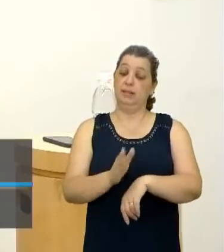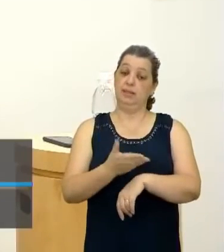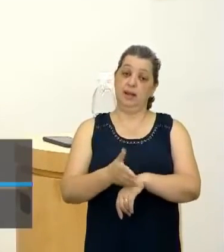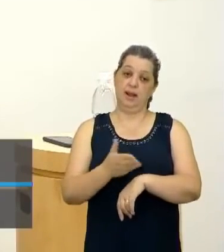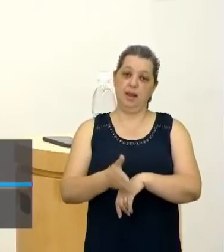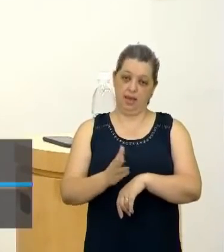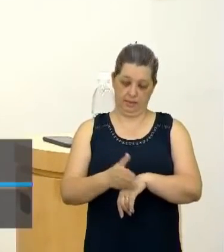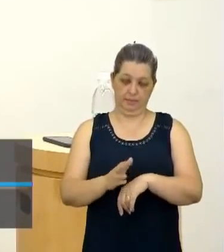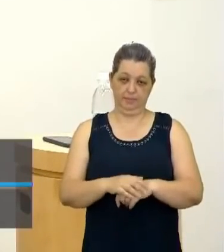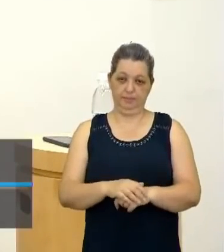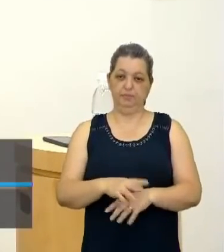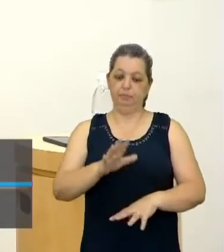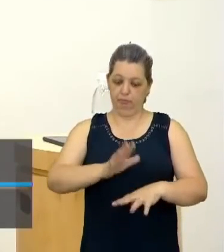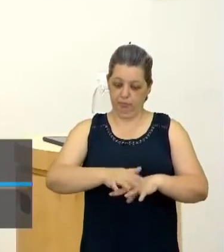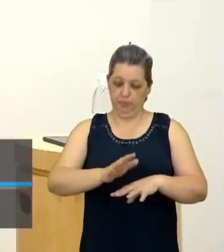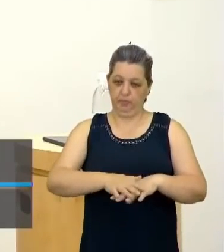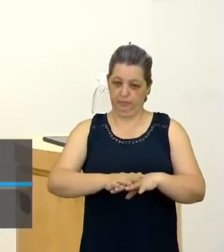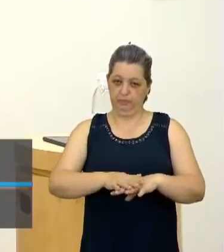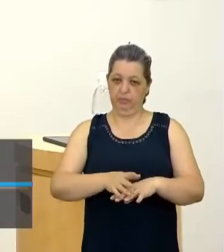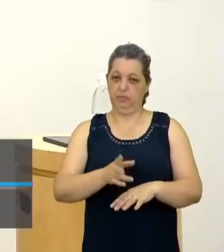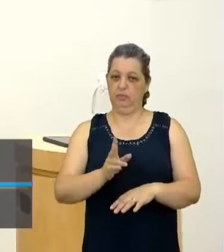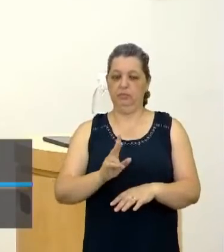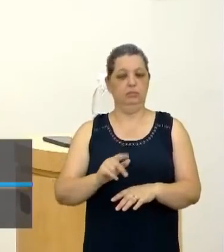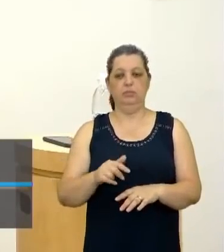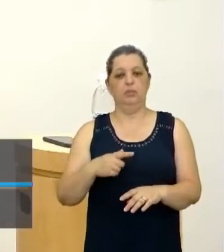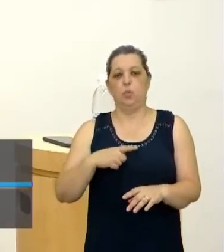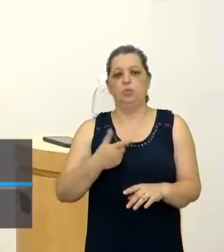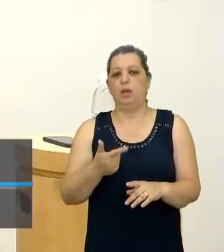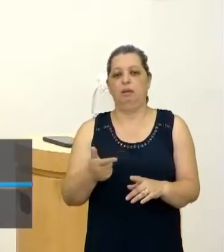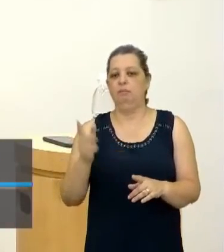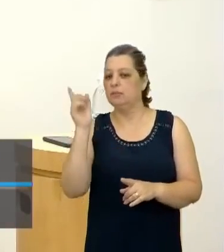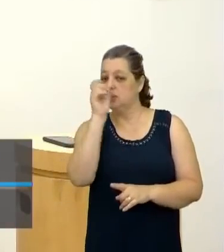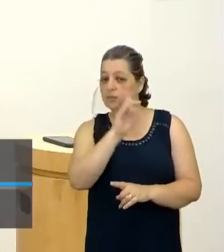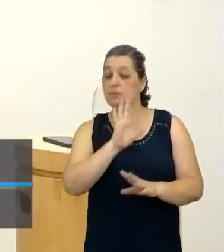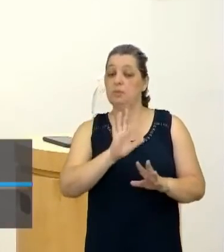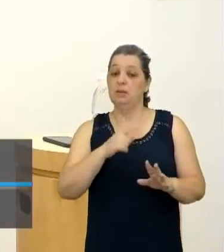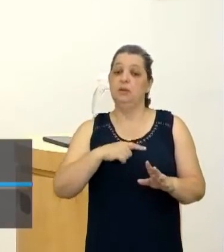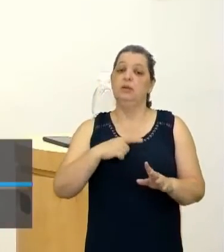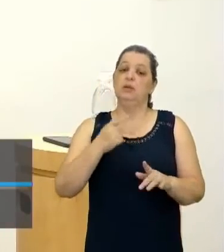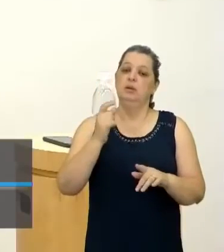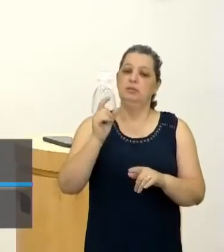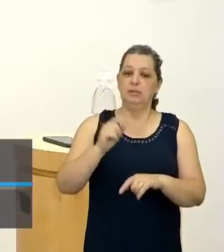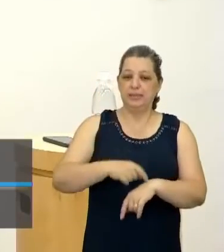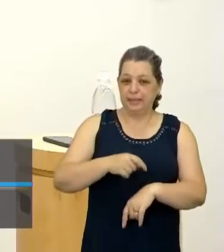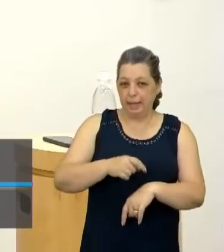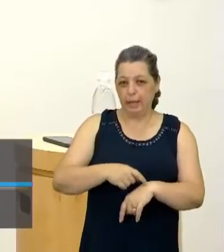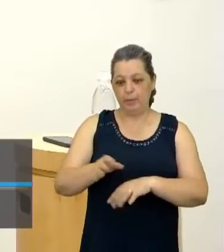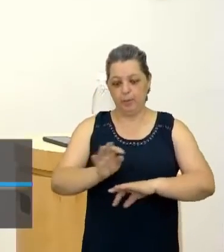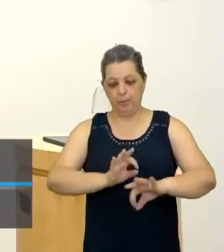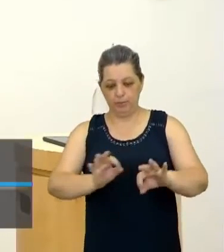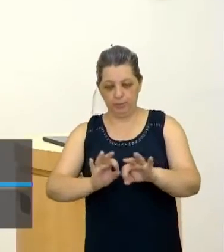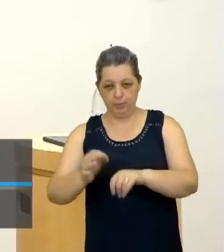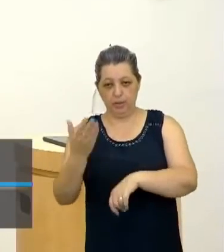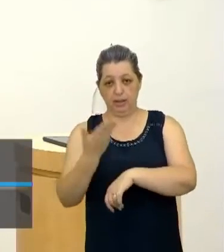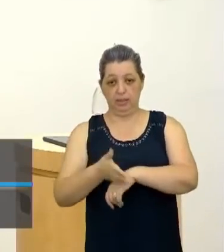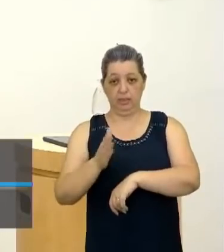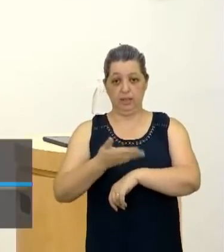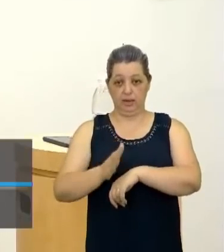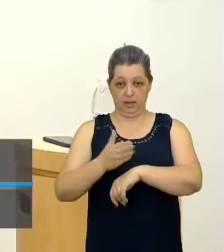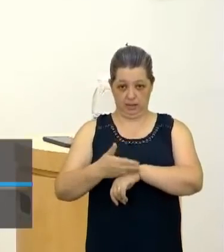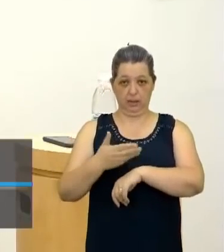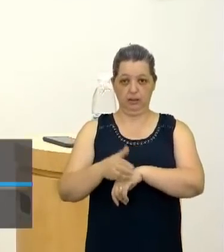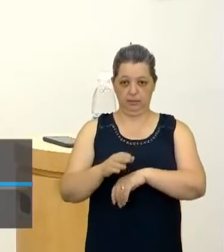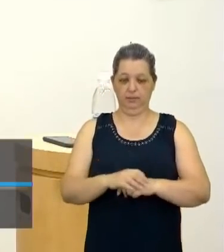pouco, tá certo? Na matemática as coisas não são difíceis. Elas só precisam de um pouco de tempo, a gente precisa elaborar mais e a gente precisa tomar um